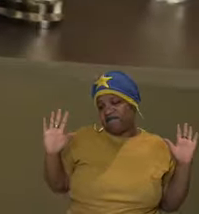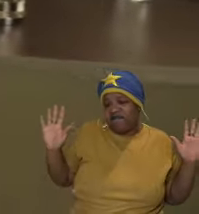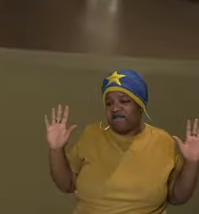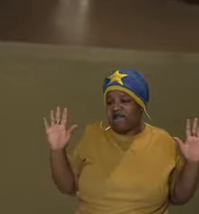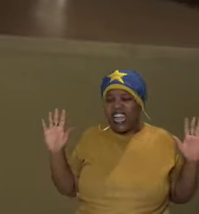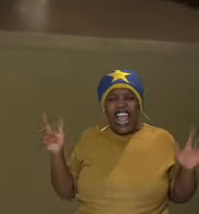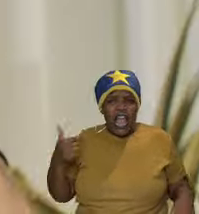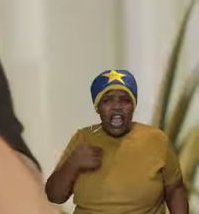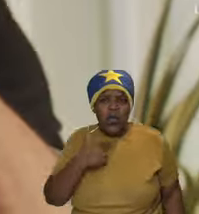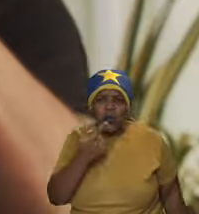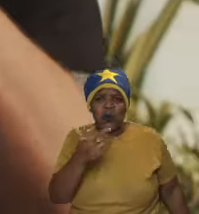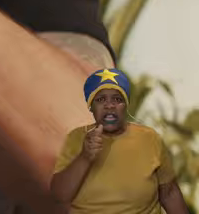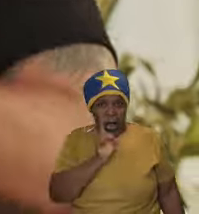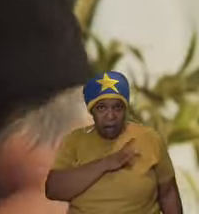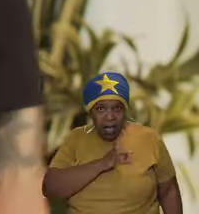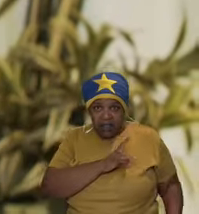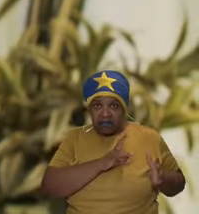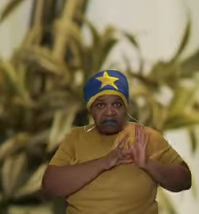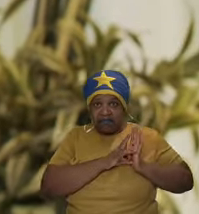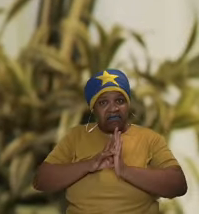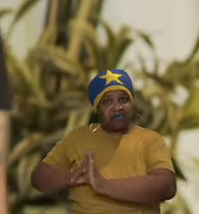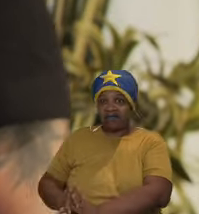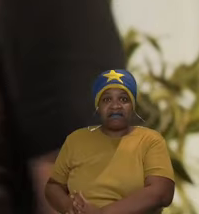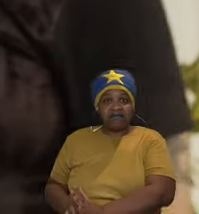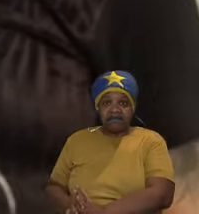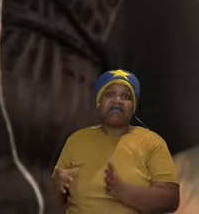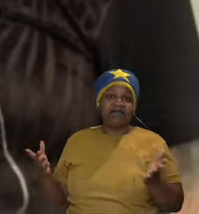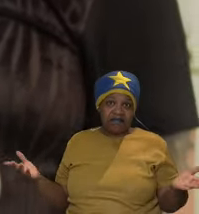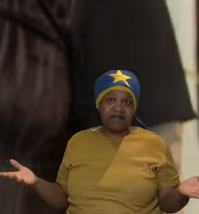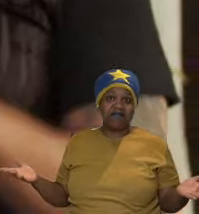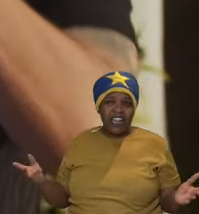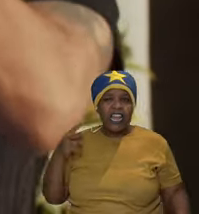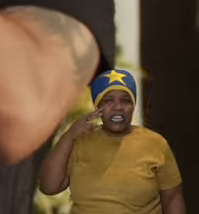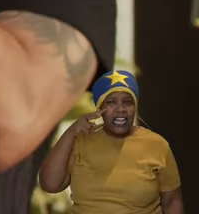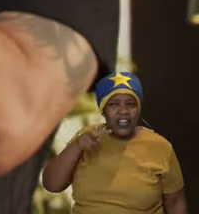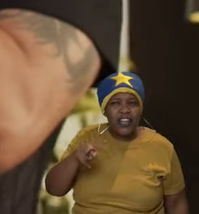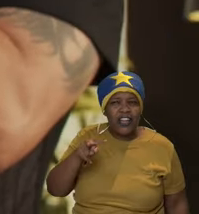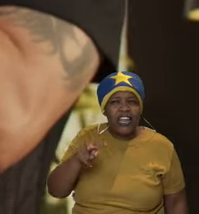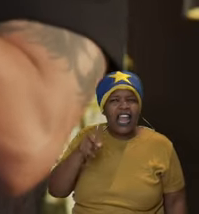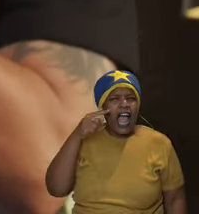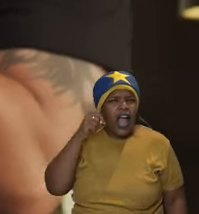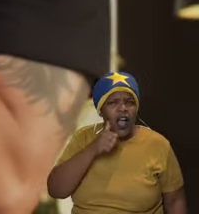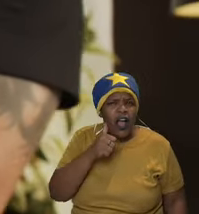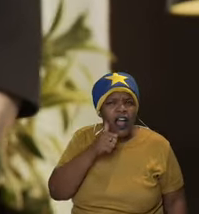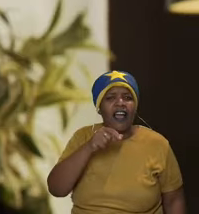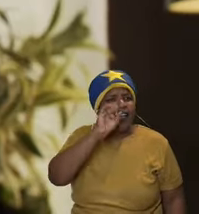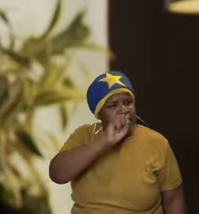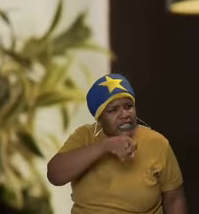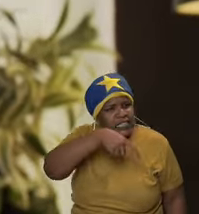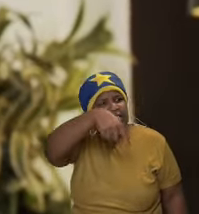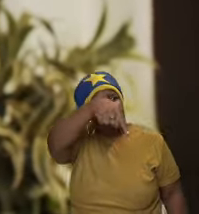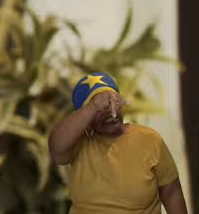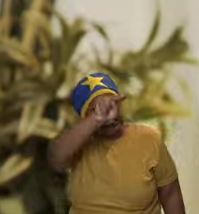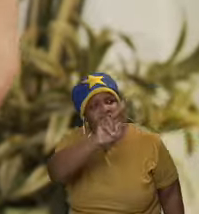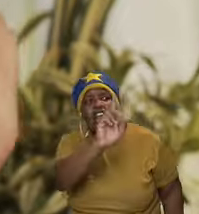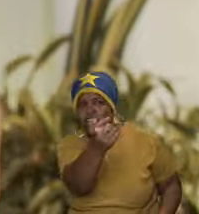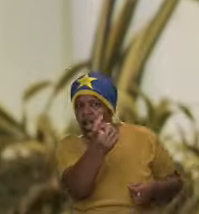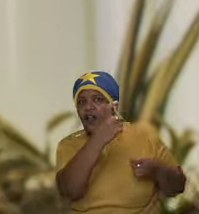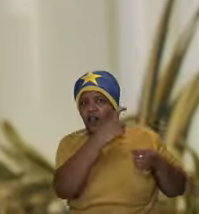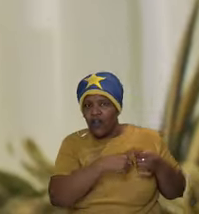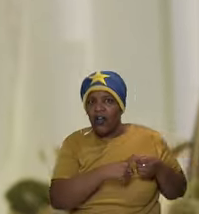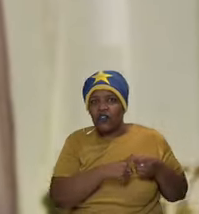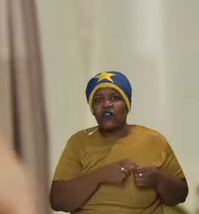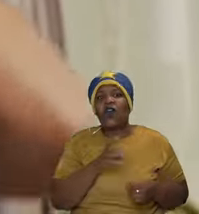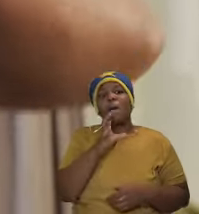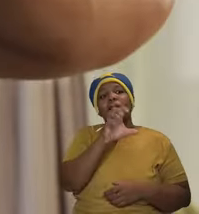Ultimamente eu não tenho mais medo. E aí, filho, tu viu Isaura? Isaura foi ali, no camelo e já volta buscar